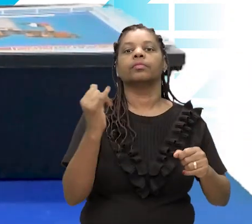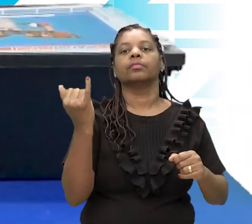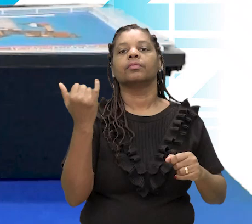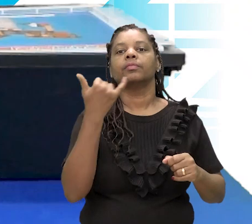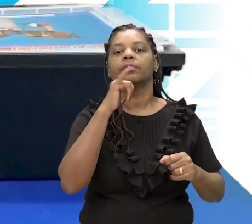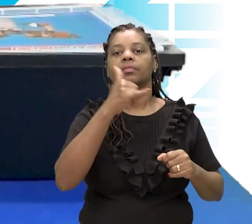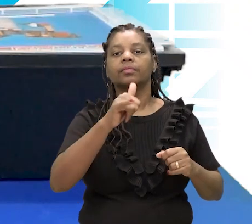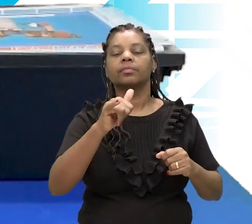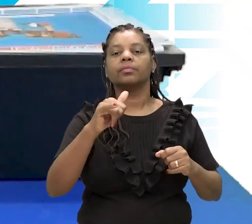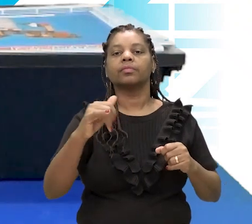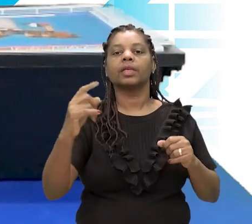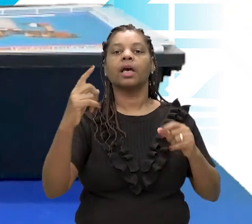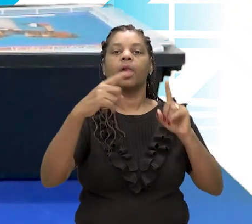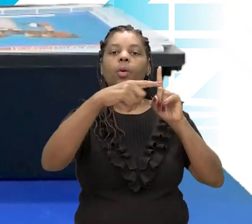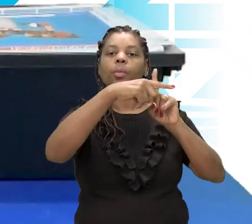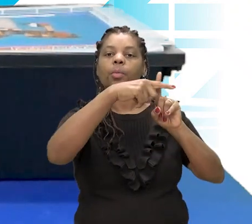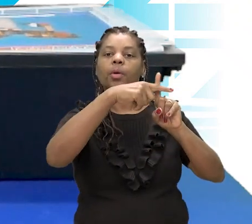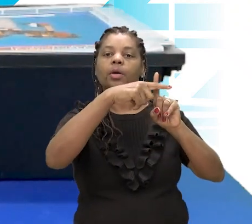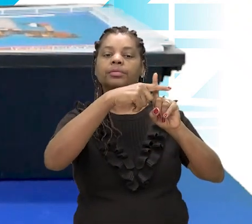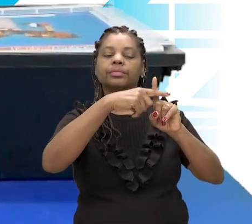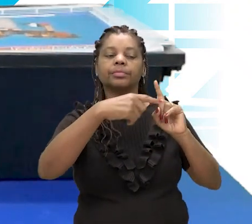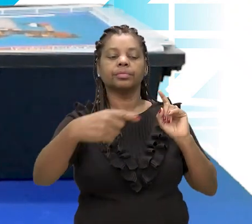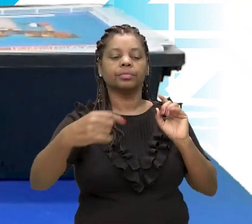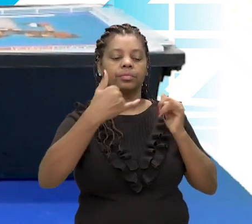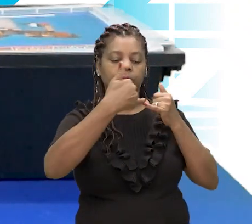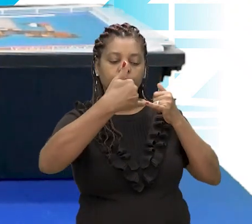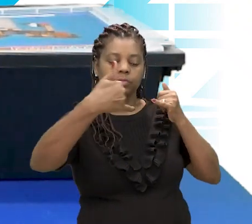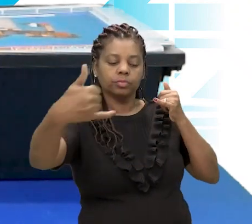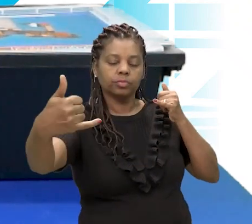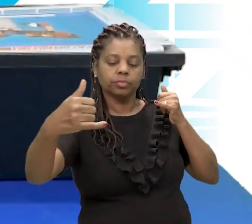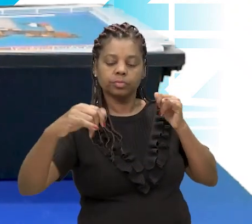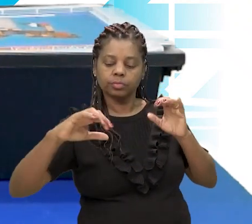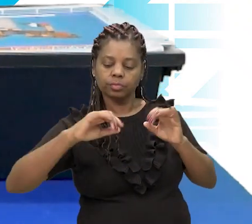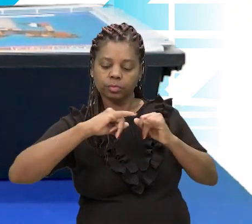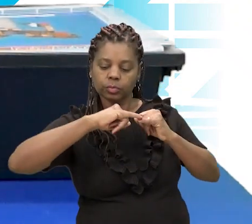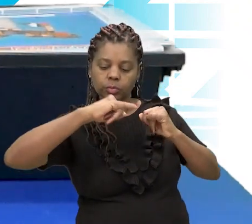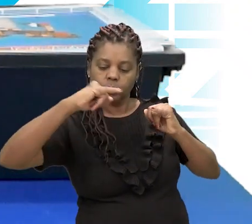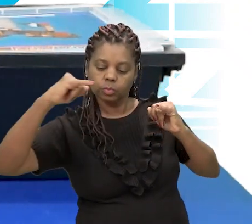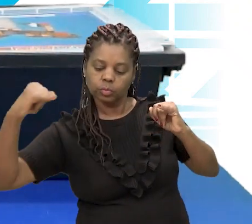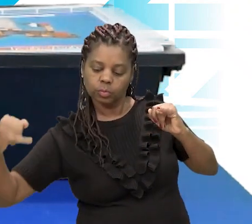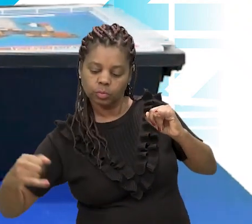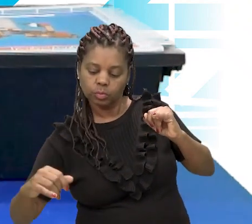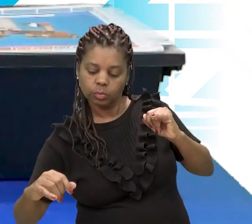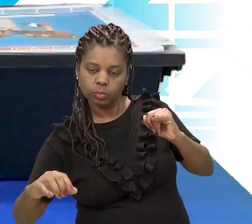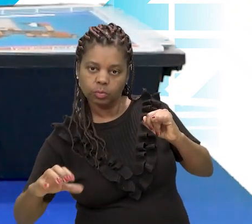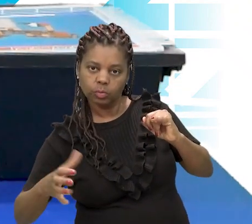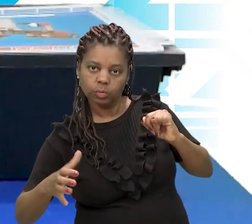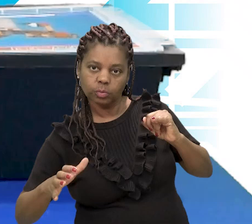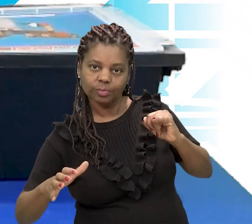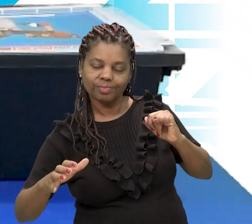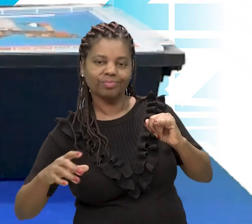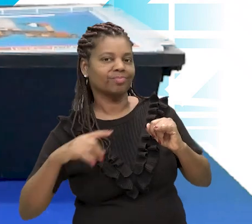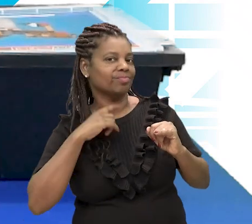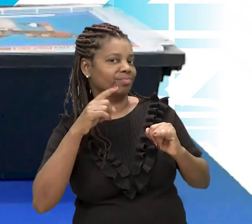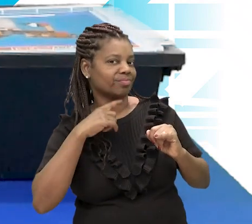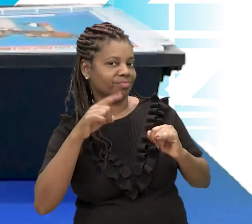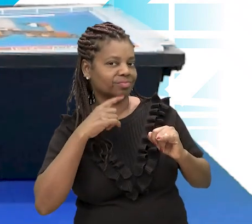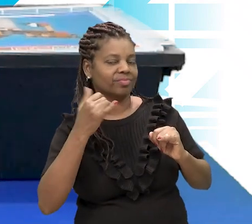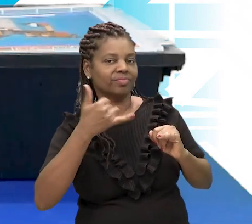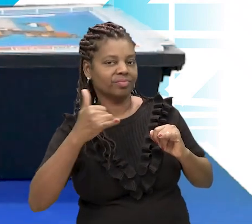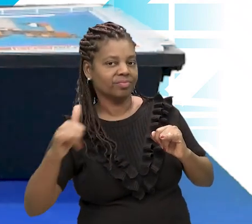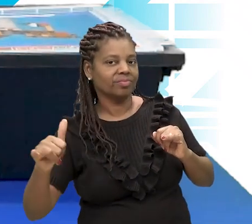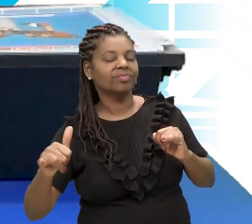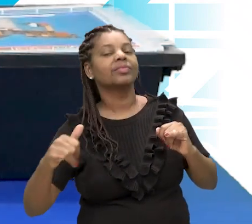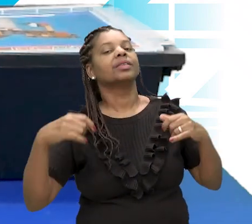energia. Não adianta eu, por exemplo, ligar o lado positivo, colocar um fiozinho conectando a minha bateria a um dispositivo que ele não